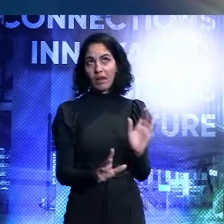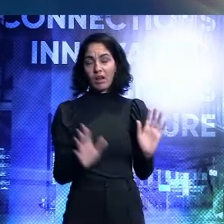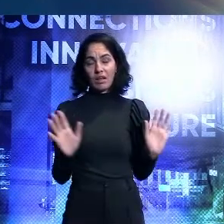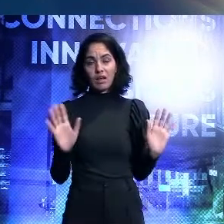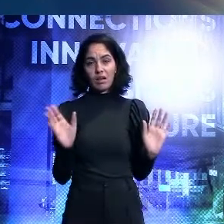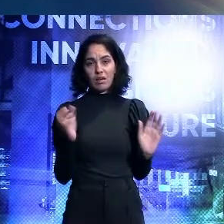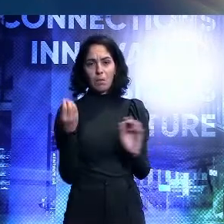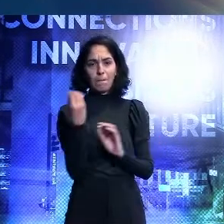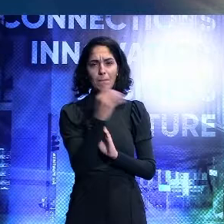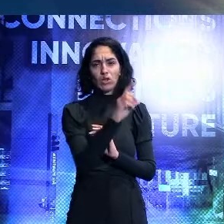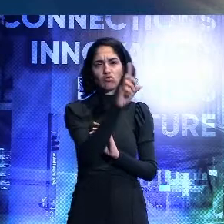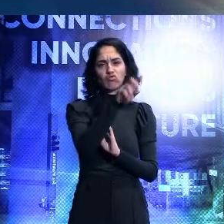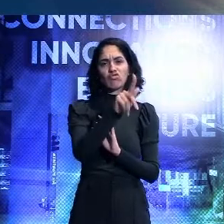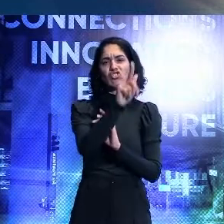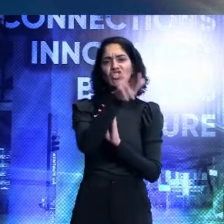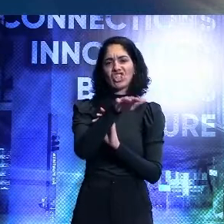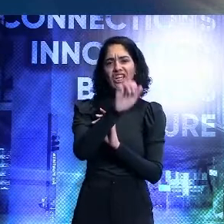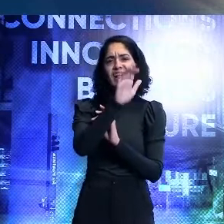gira.